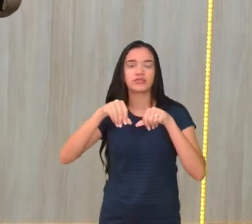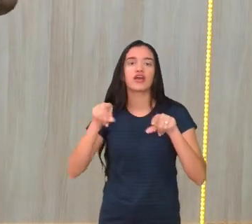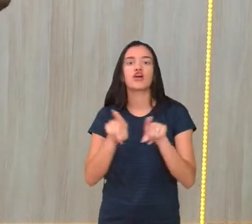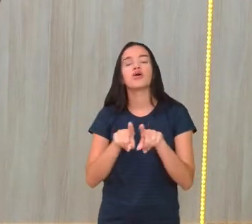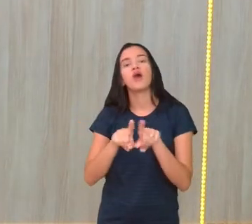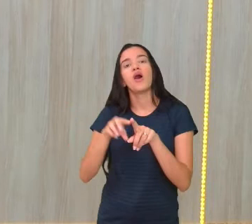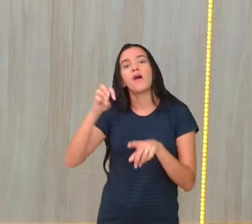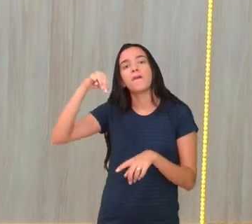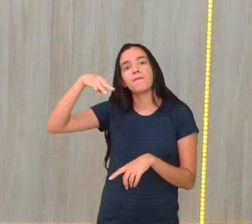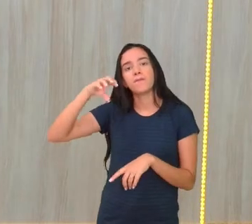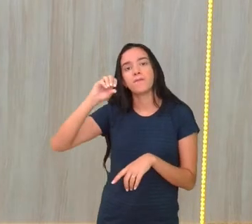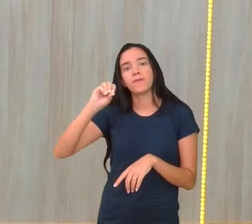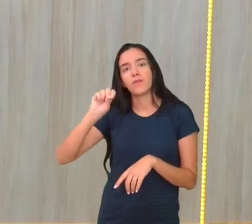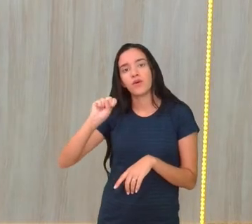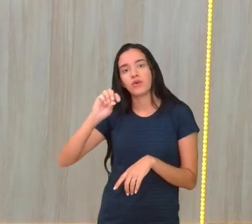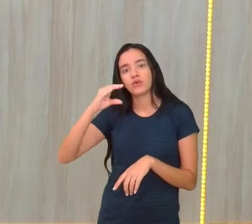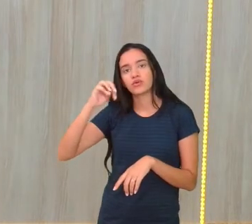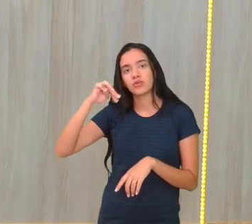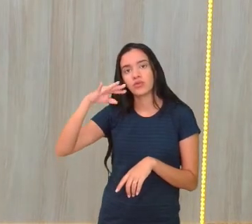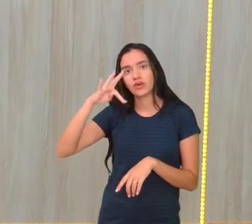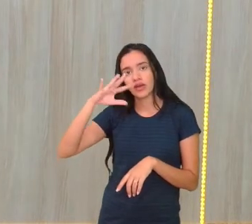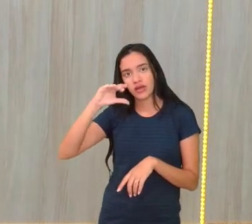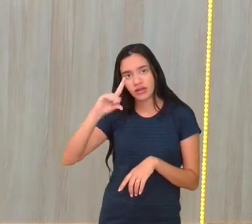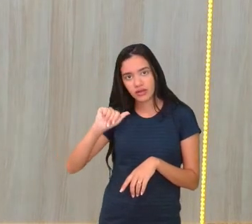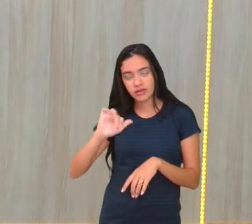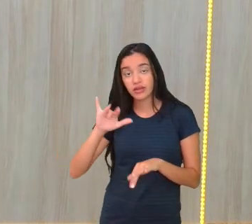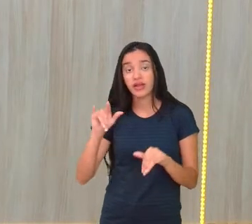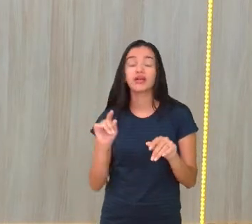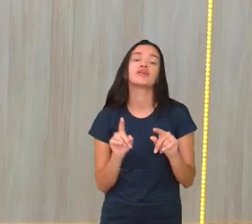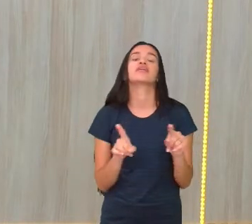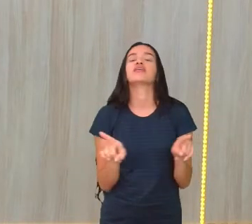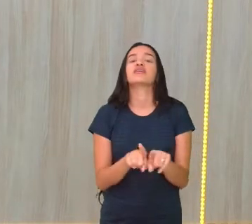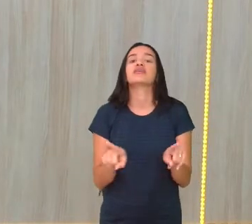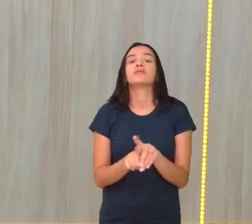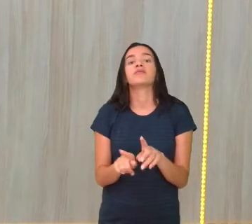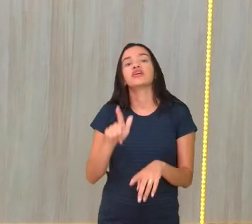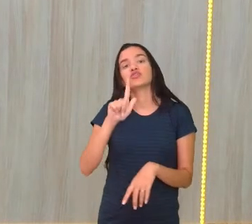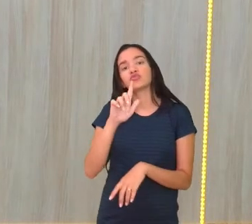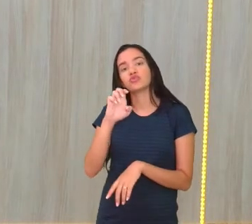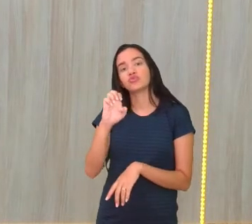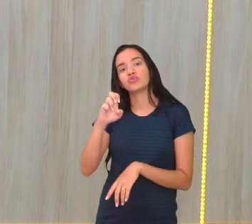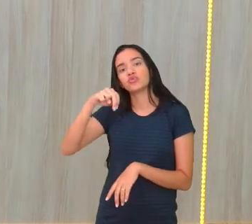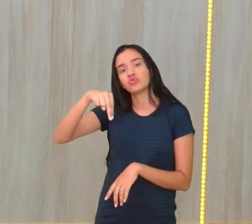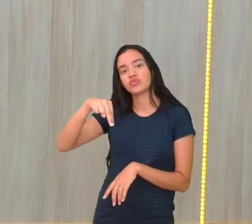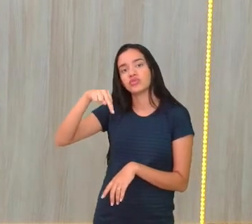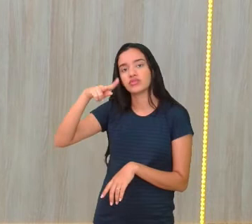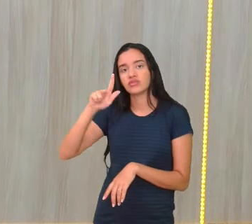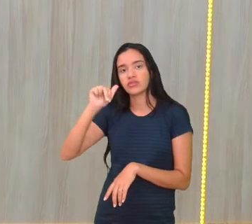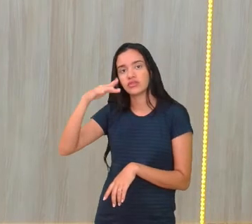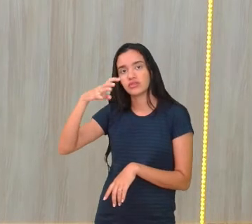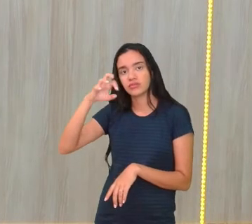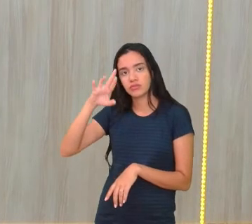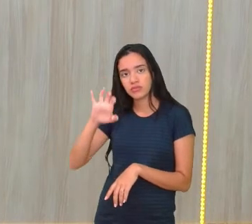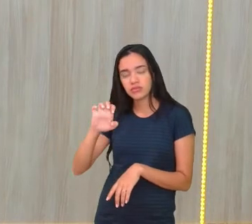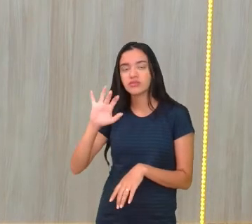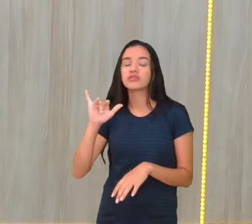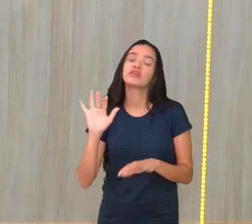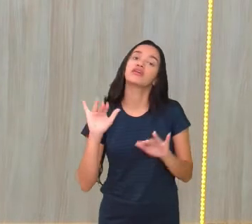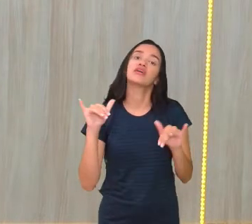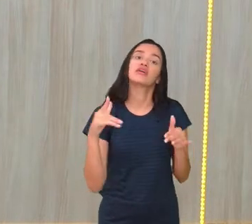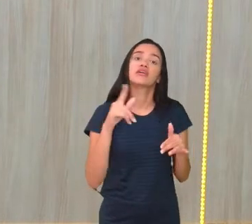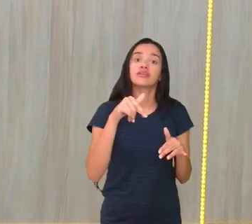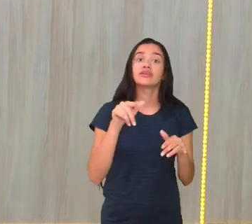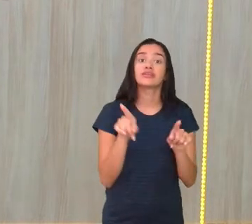moscada, a noz já é um pouco mais cara, né? Mas a noz moscada, o gengibre, certo? Então,